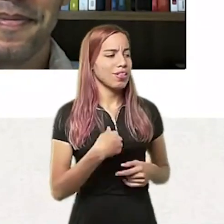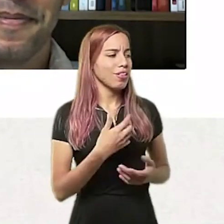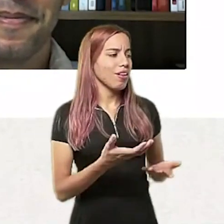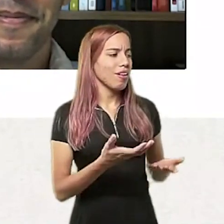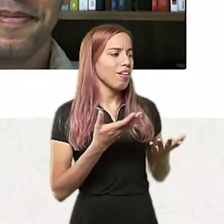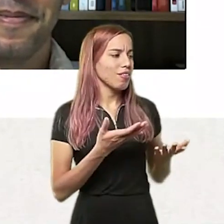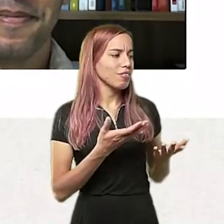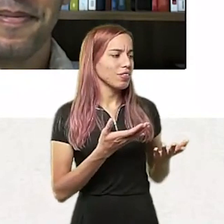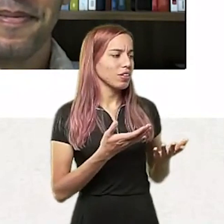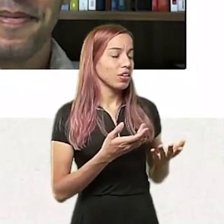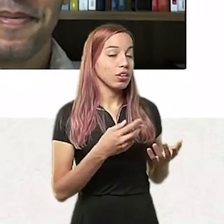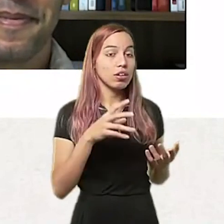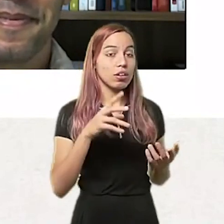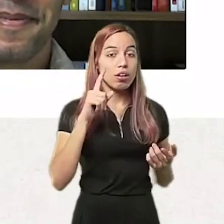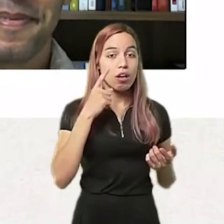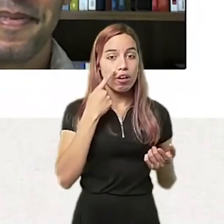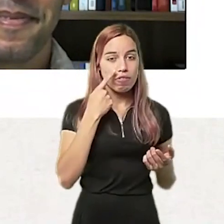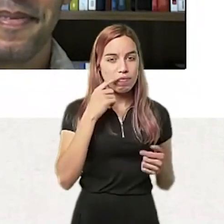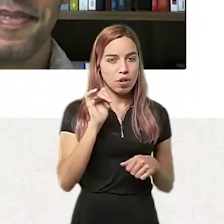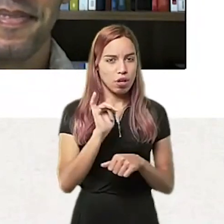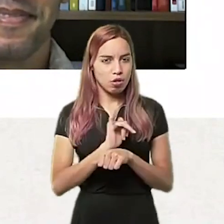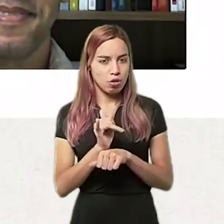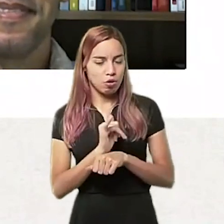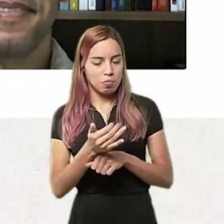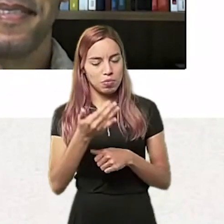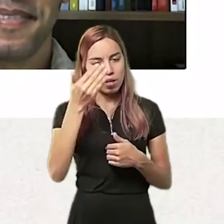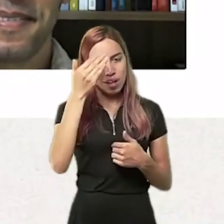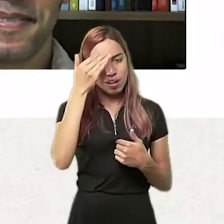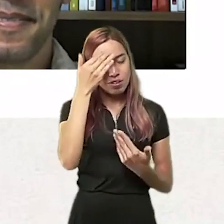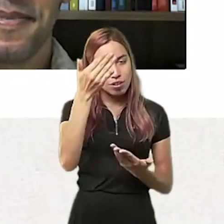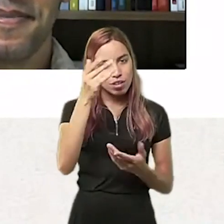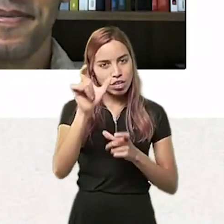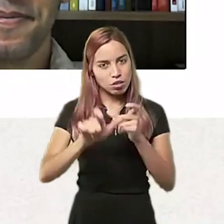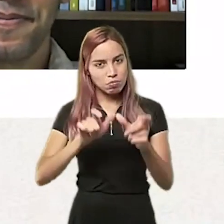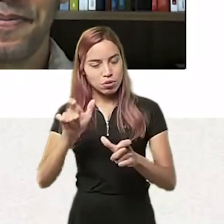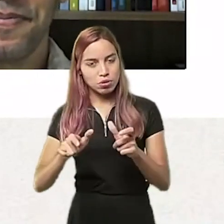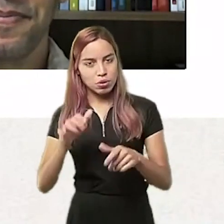está no YouTube para a gente já agradecer. Tem pessoas aqui